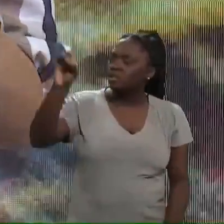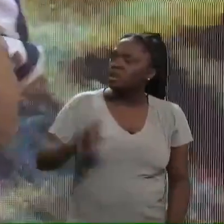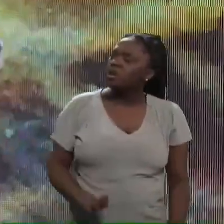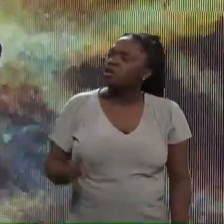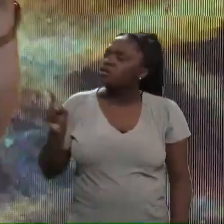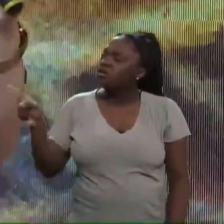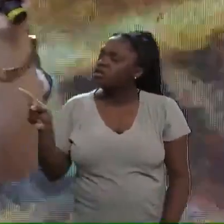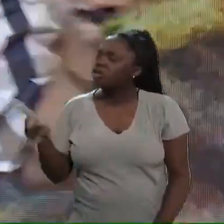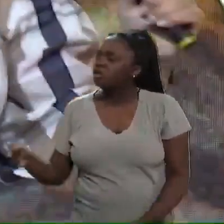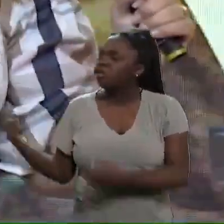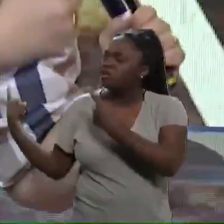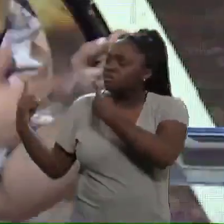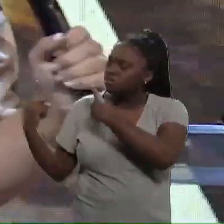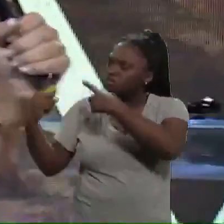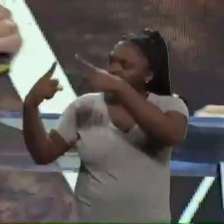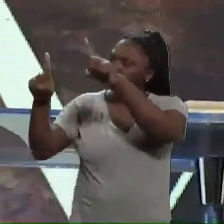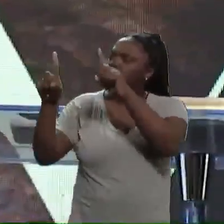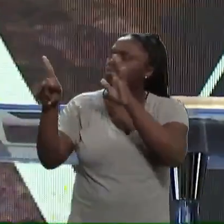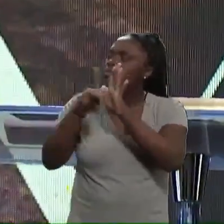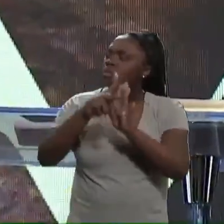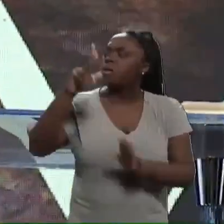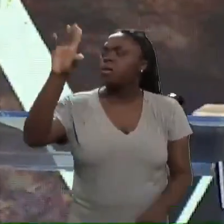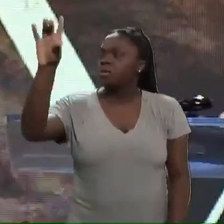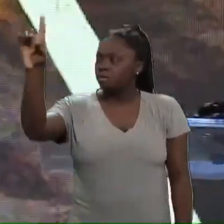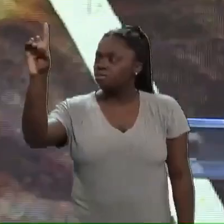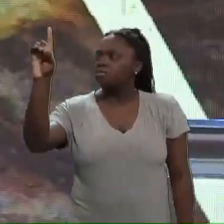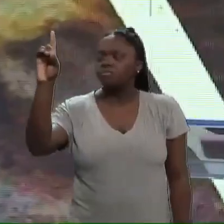você afrontou o próprio Deus.